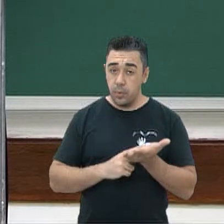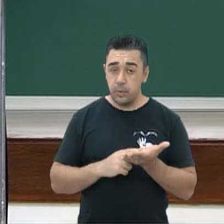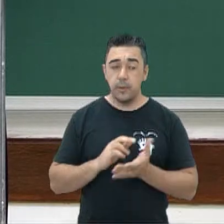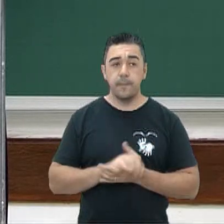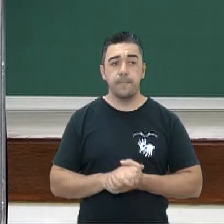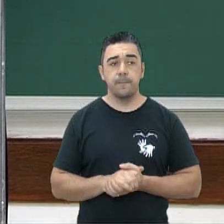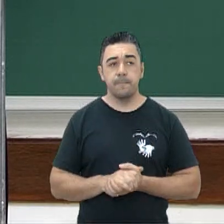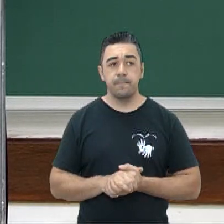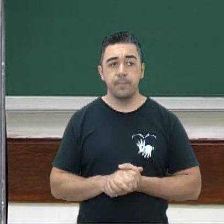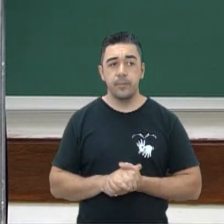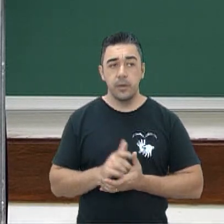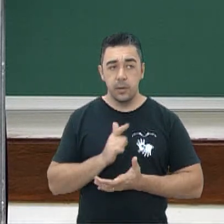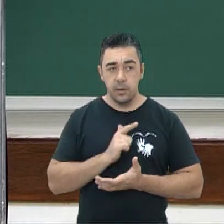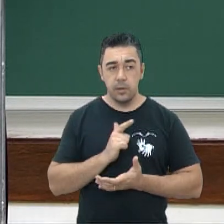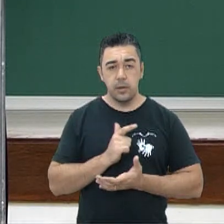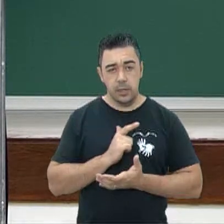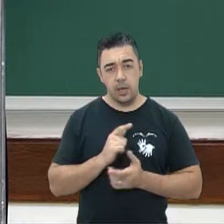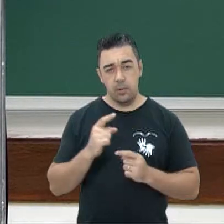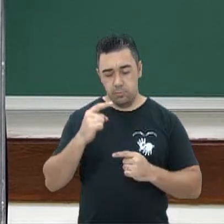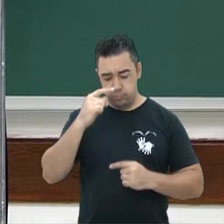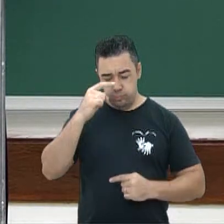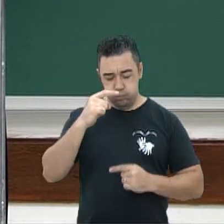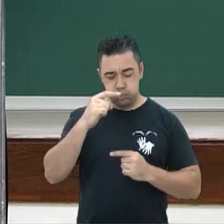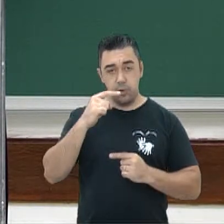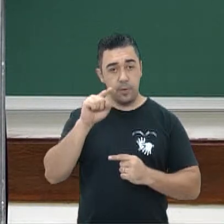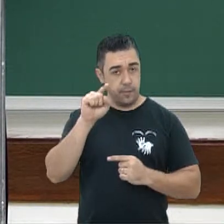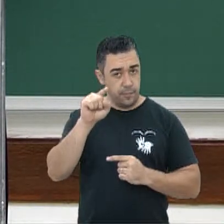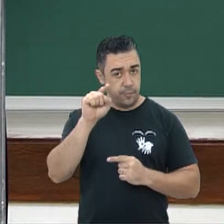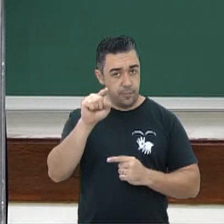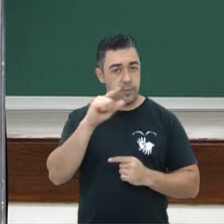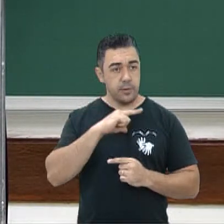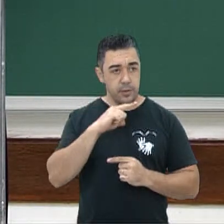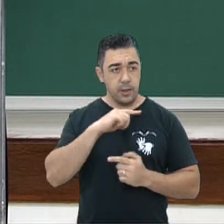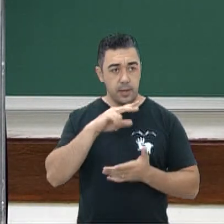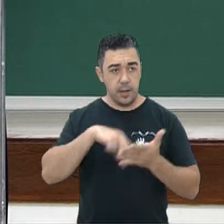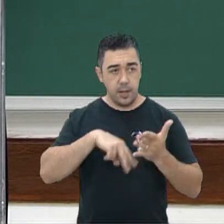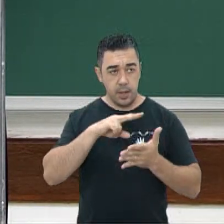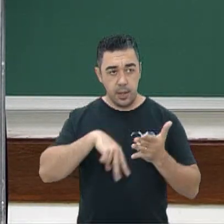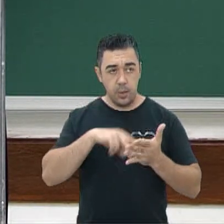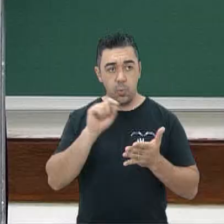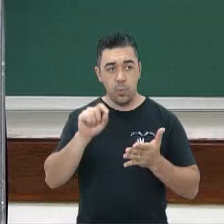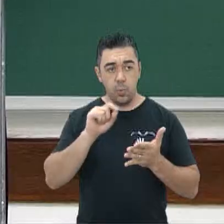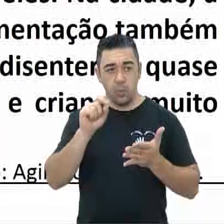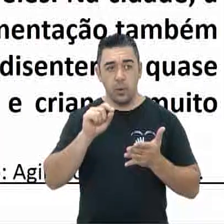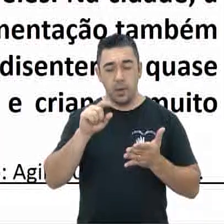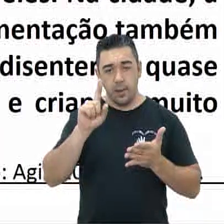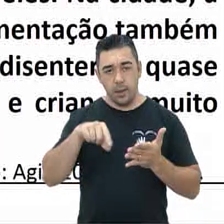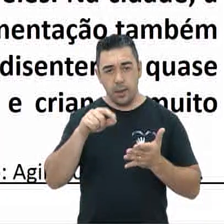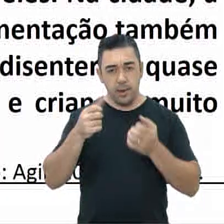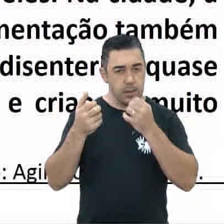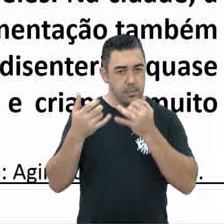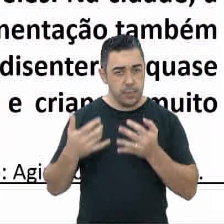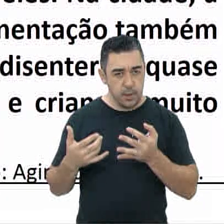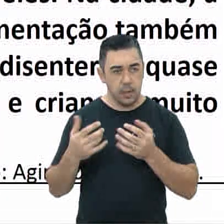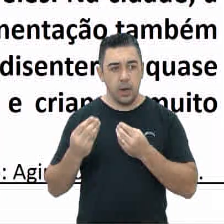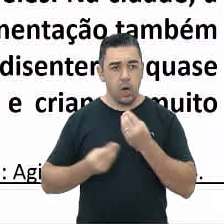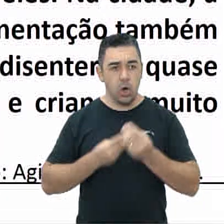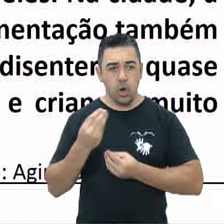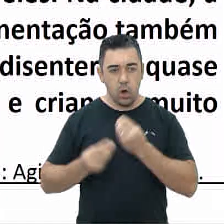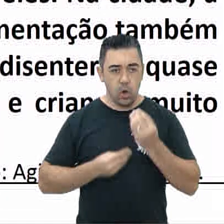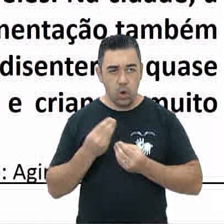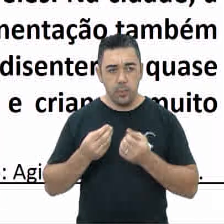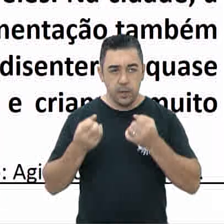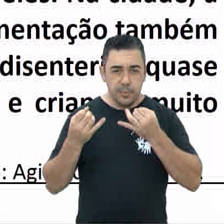né? Daí aqui tem um trecho, né, que vocês têm que ler. O trecho é uma doença que explica como é que faz